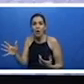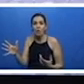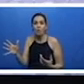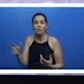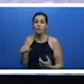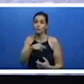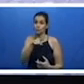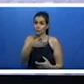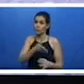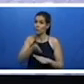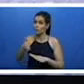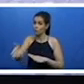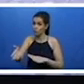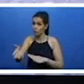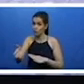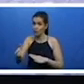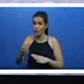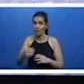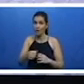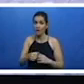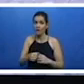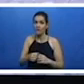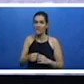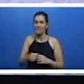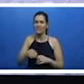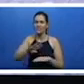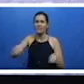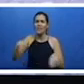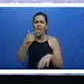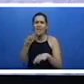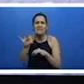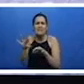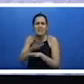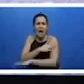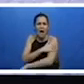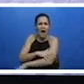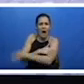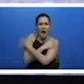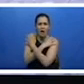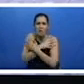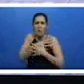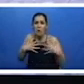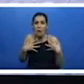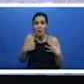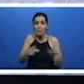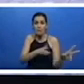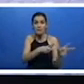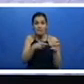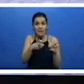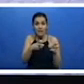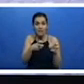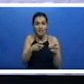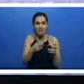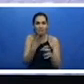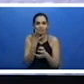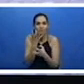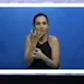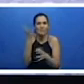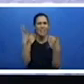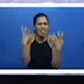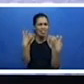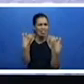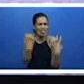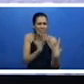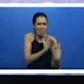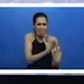na praia, saiu da água e não se lavou, não tirou o excesso de sal do corpo, percebe que o sal ele resseca a pele. E tem pessoas